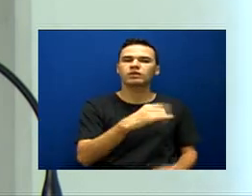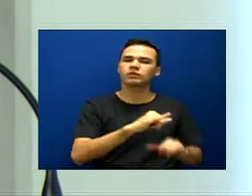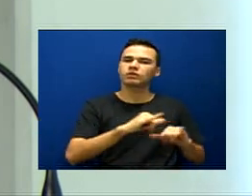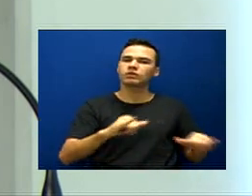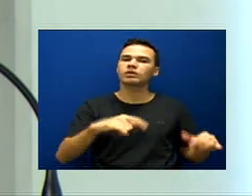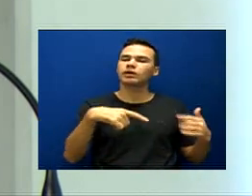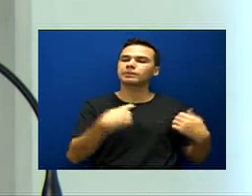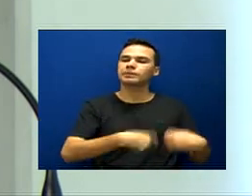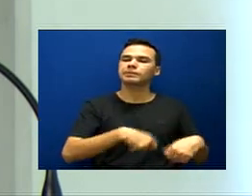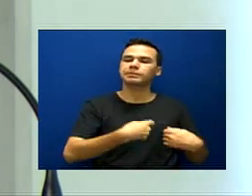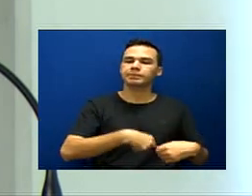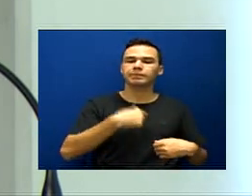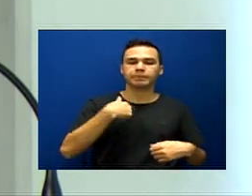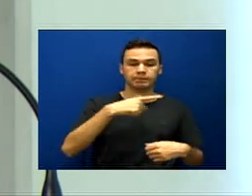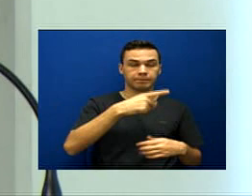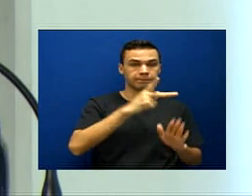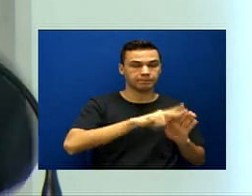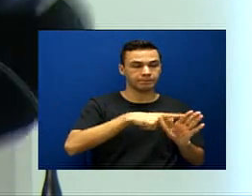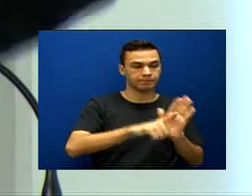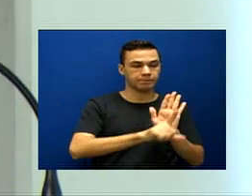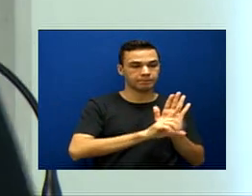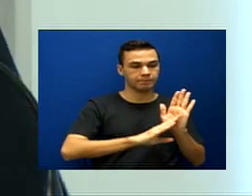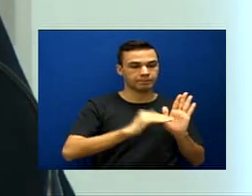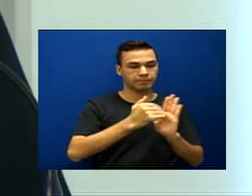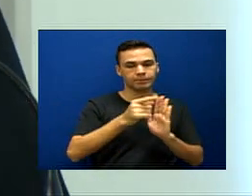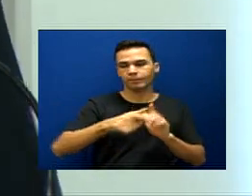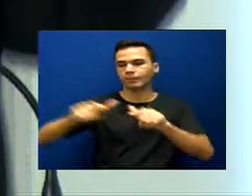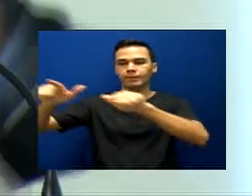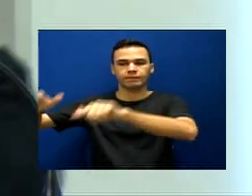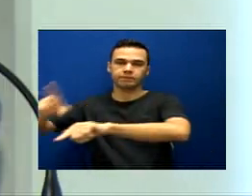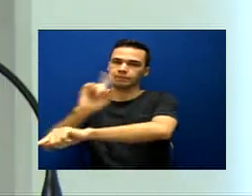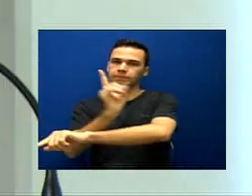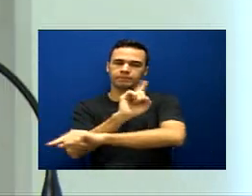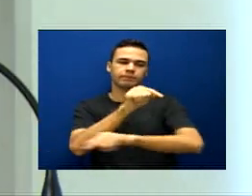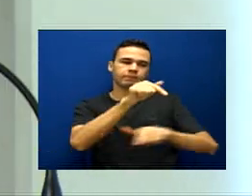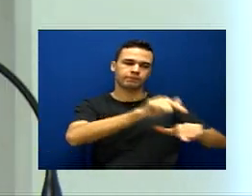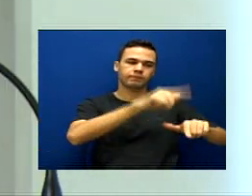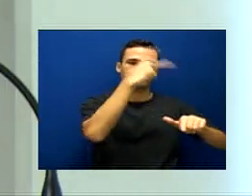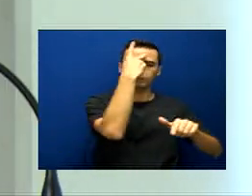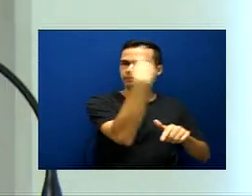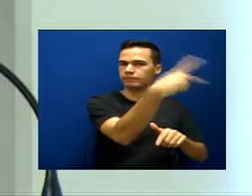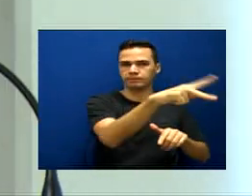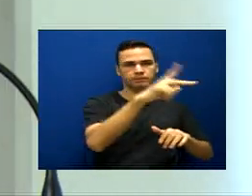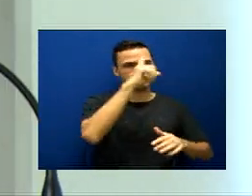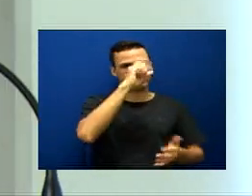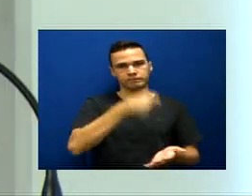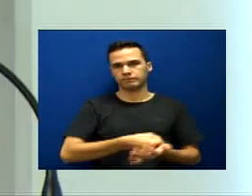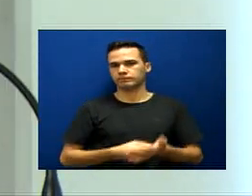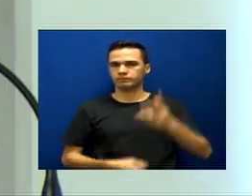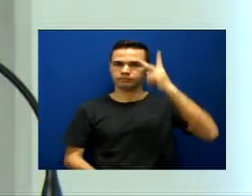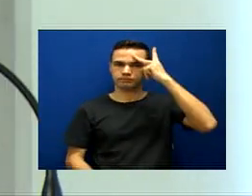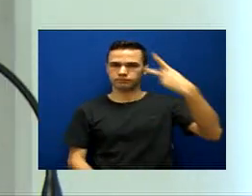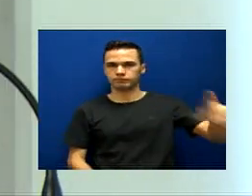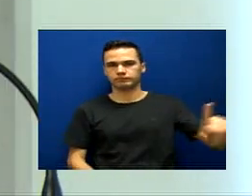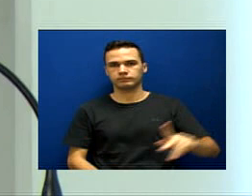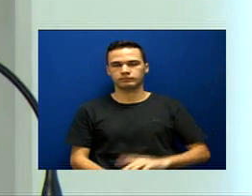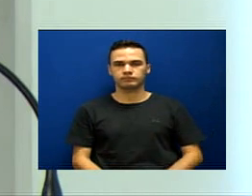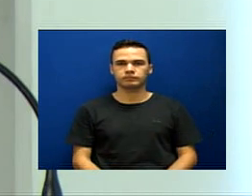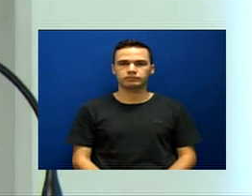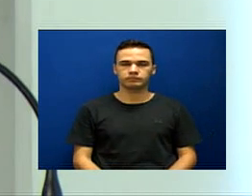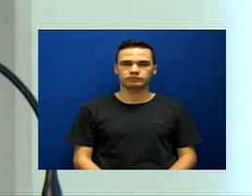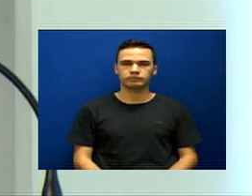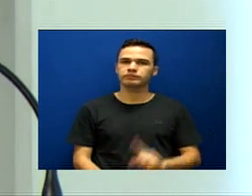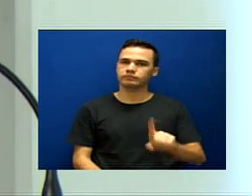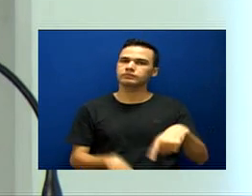olha, vereador, eu vou apresentar a emenda para o senhor, mas o senhor tem que fazer lá naquele... Não. Vereador, você fique à vontade. Então, e tem que ser dessa forma